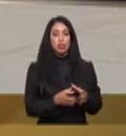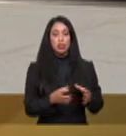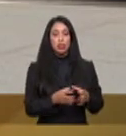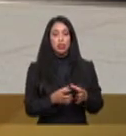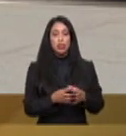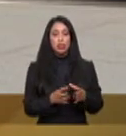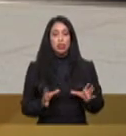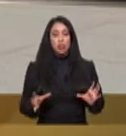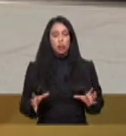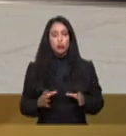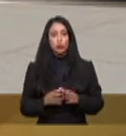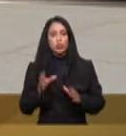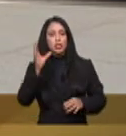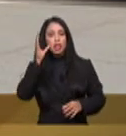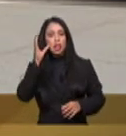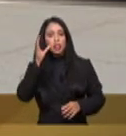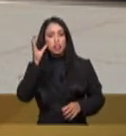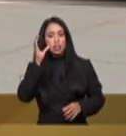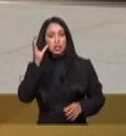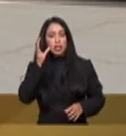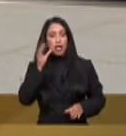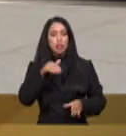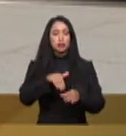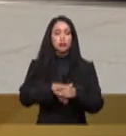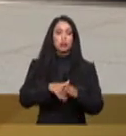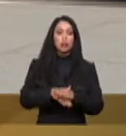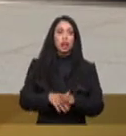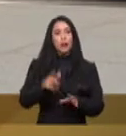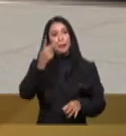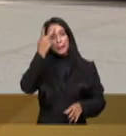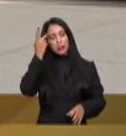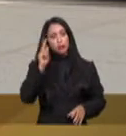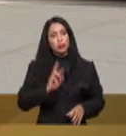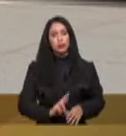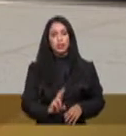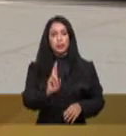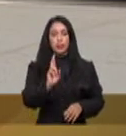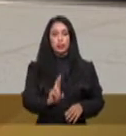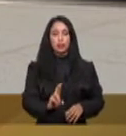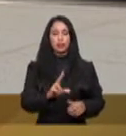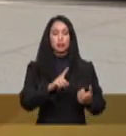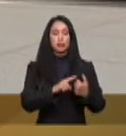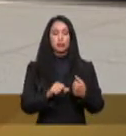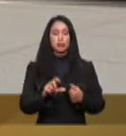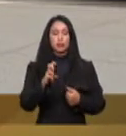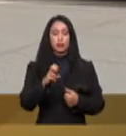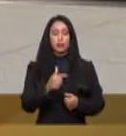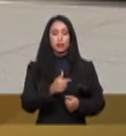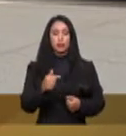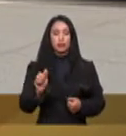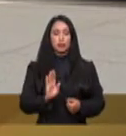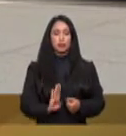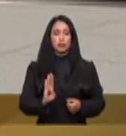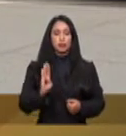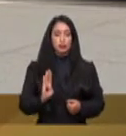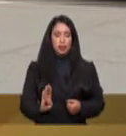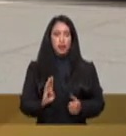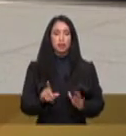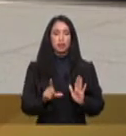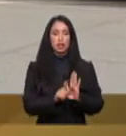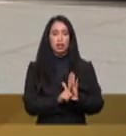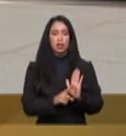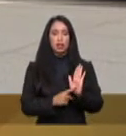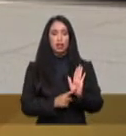coligações, candidatas, candidatos e pessoas representantes. Artigo 57B, da 9.504 e